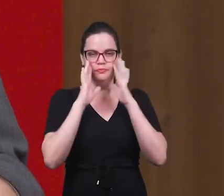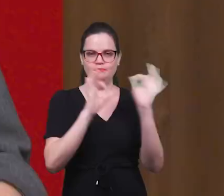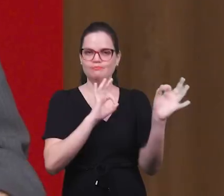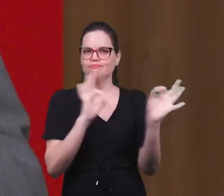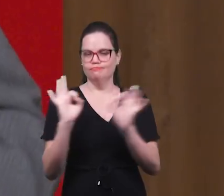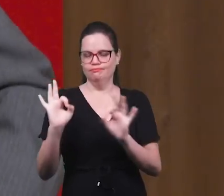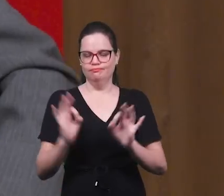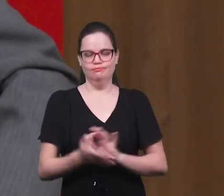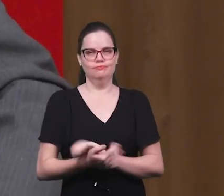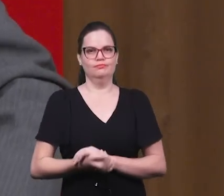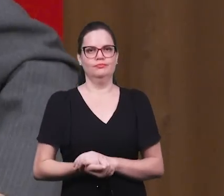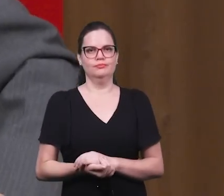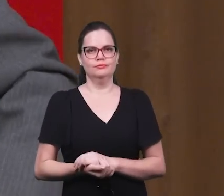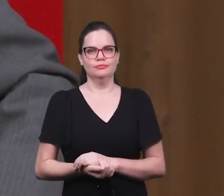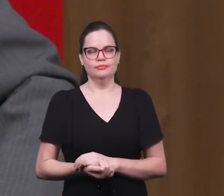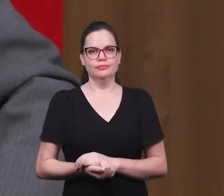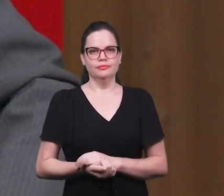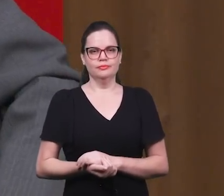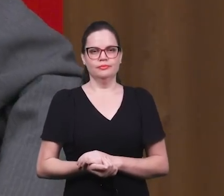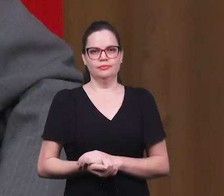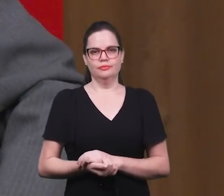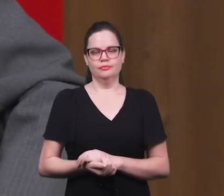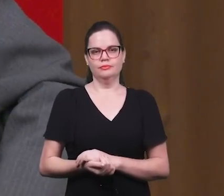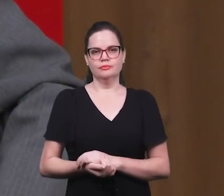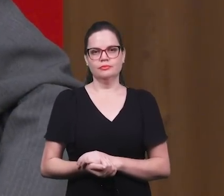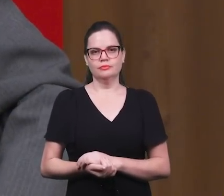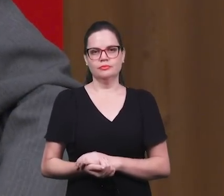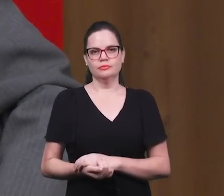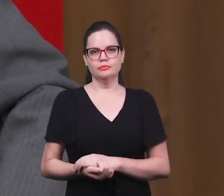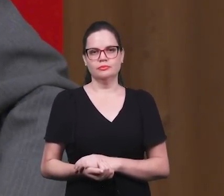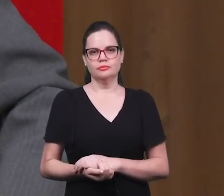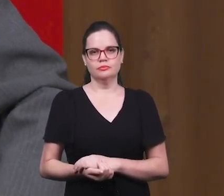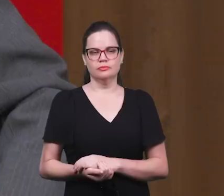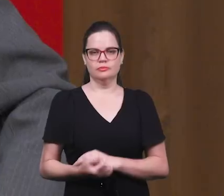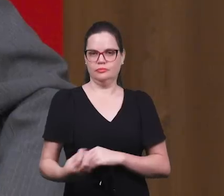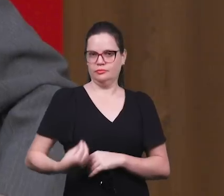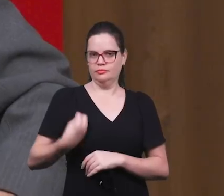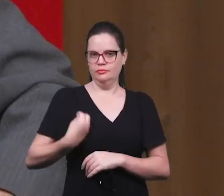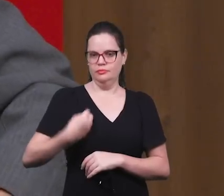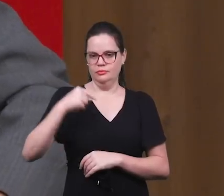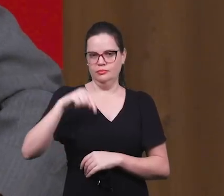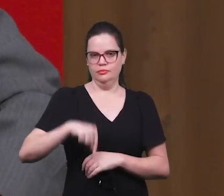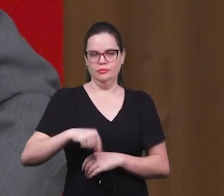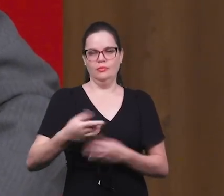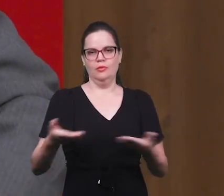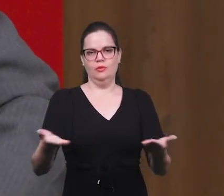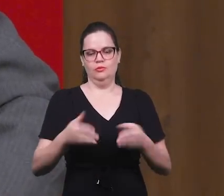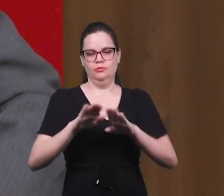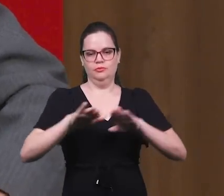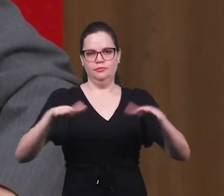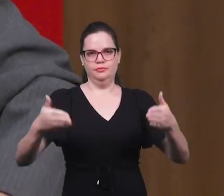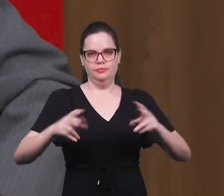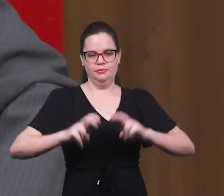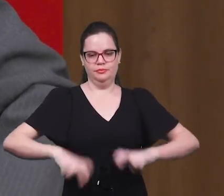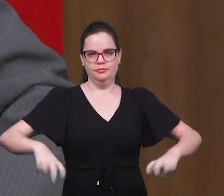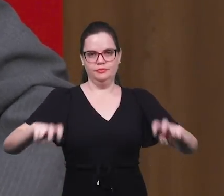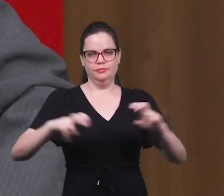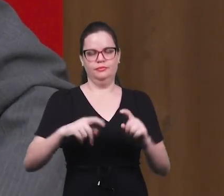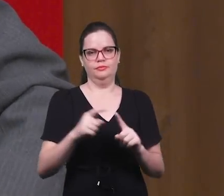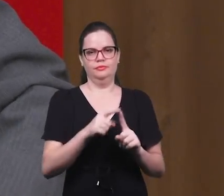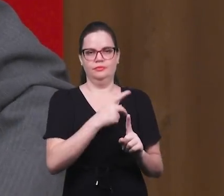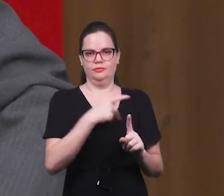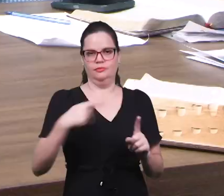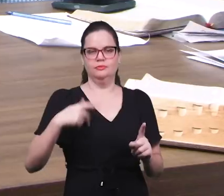YouTube. Para participar deste episódio, estão presentes aqui conosco o pastor Luiz Eugênio, secretário-geral